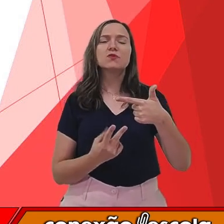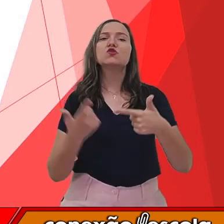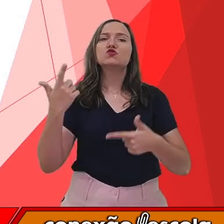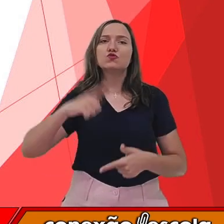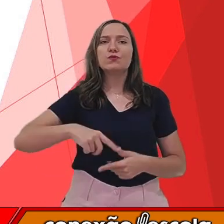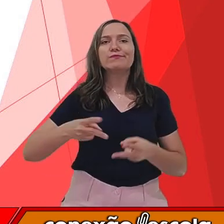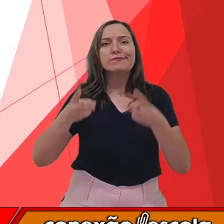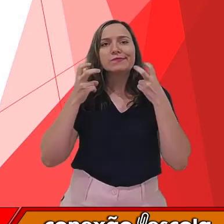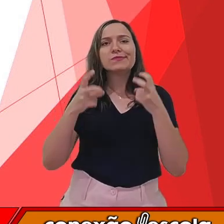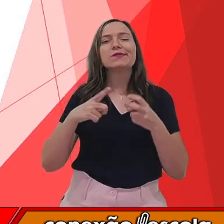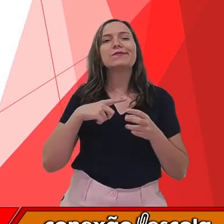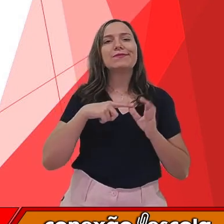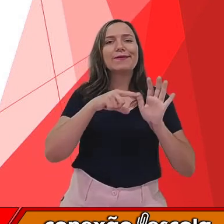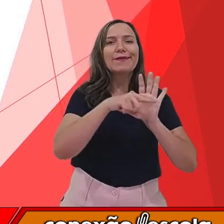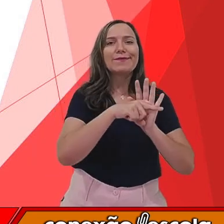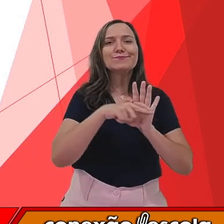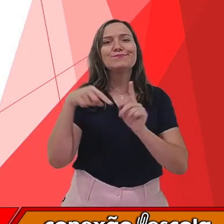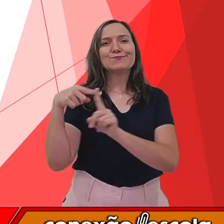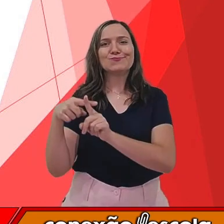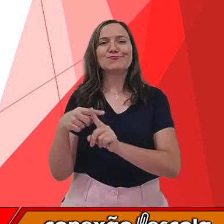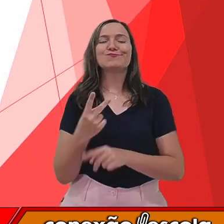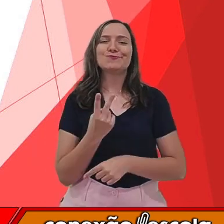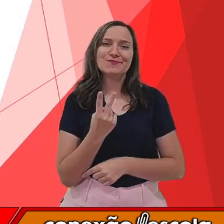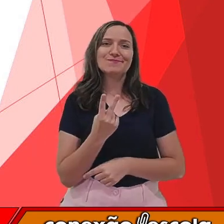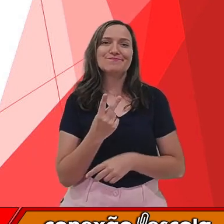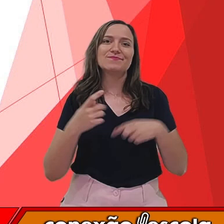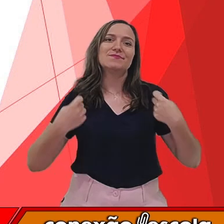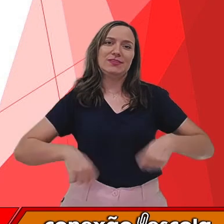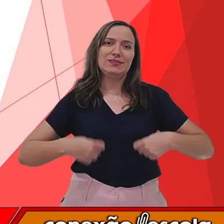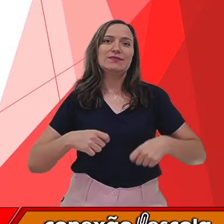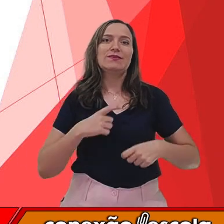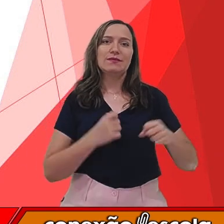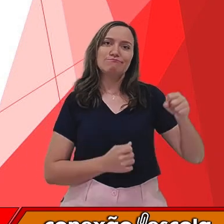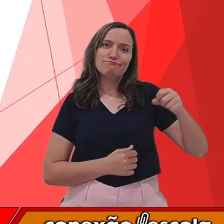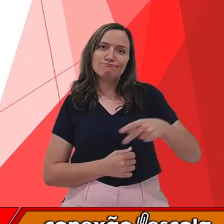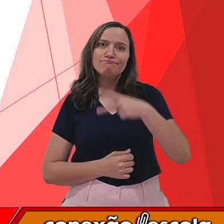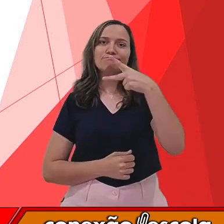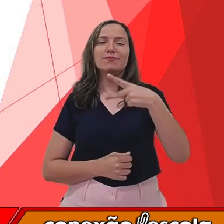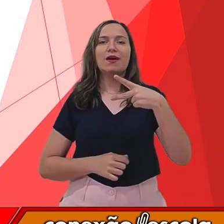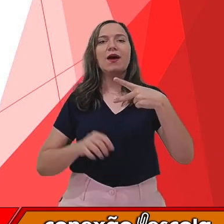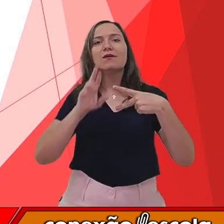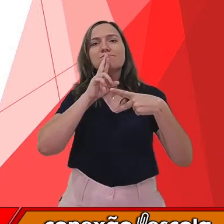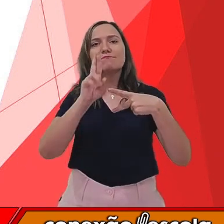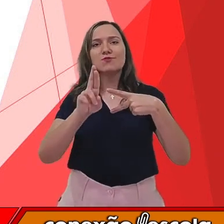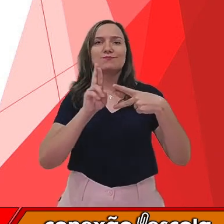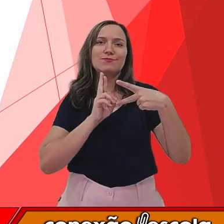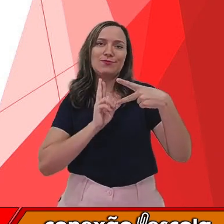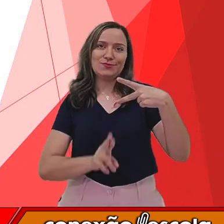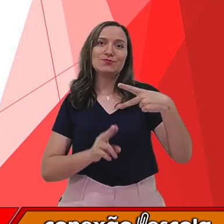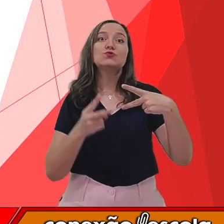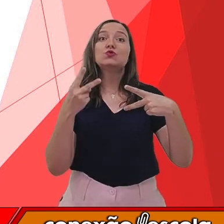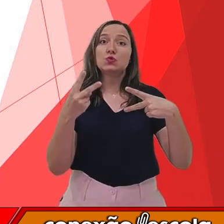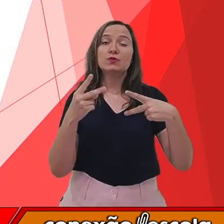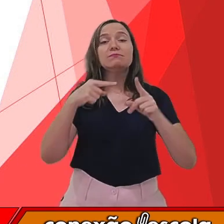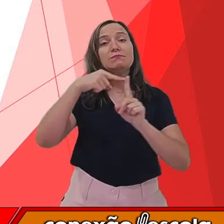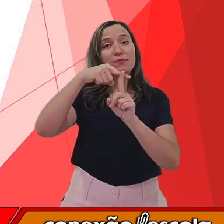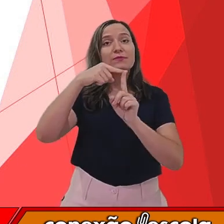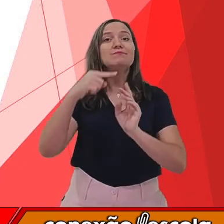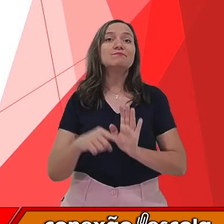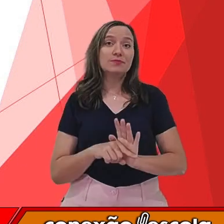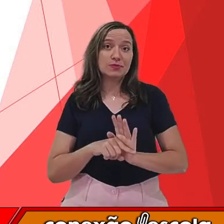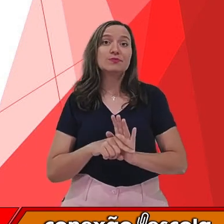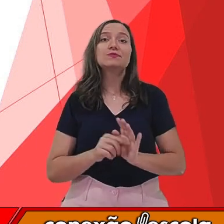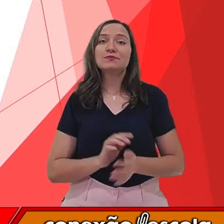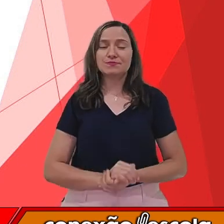dois sinais aqui e esses dois sinais que eu preciso de duas operações uma com mais e outra com o